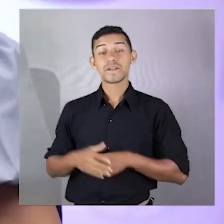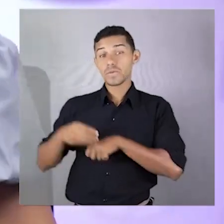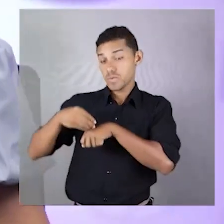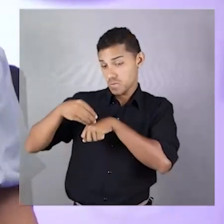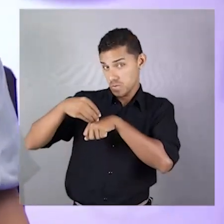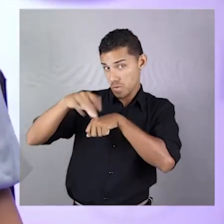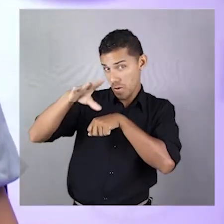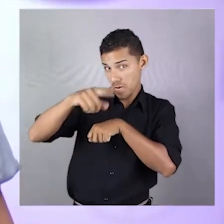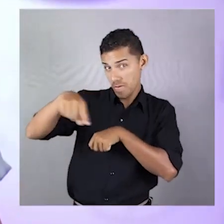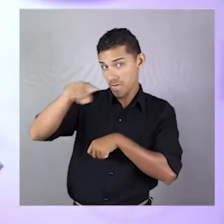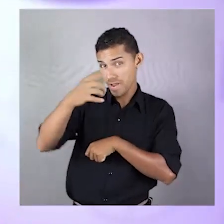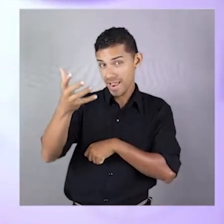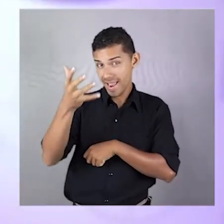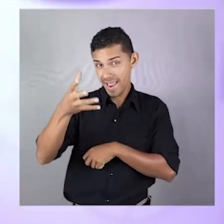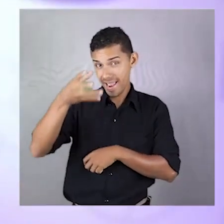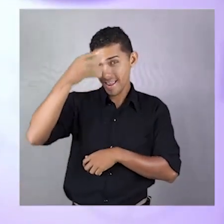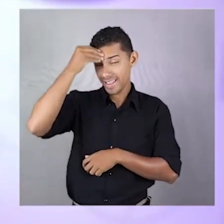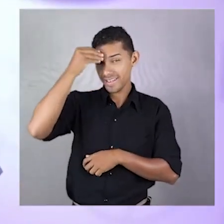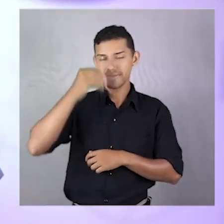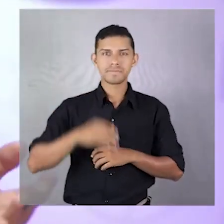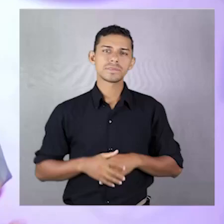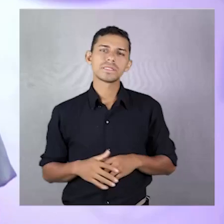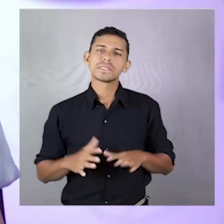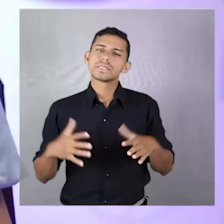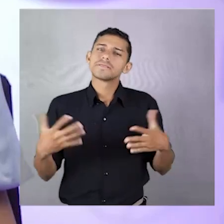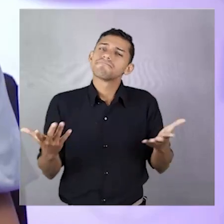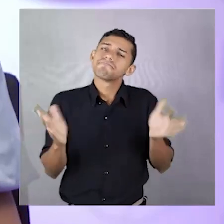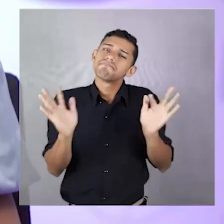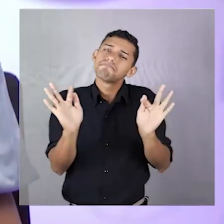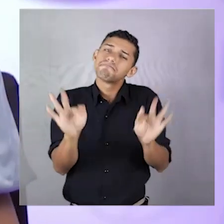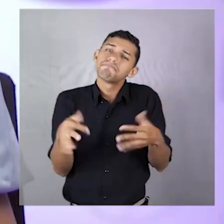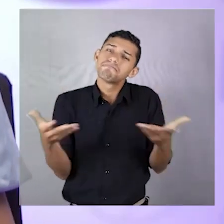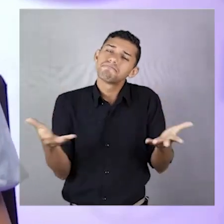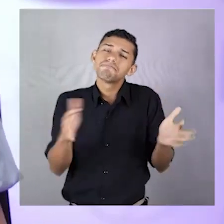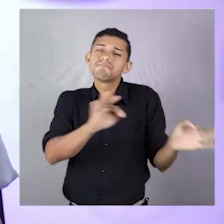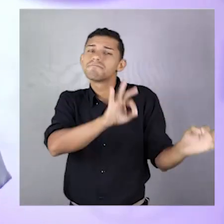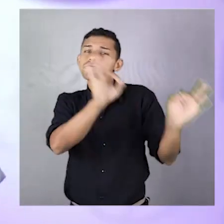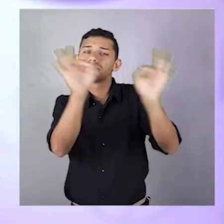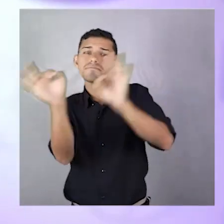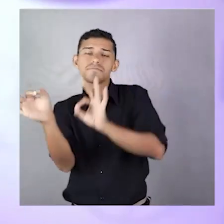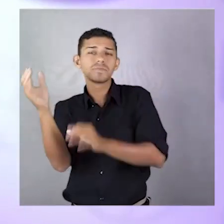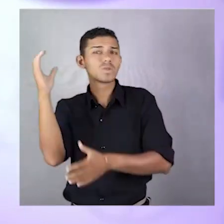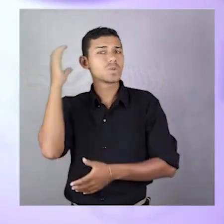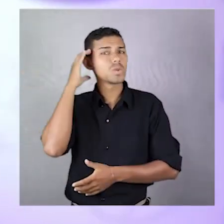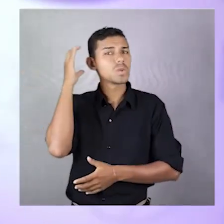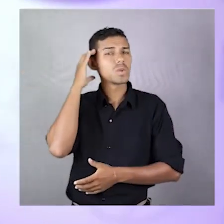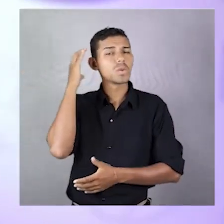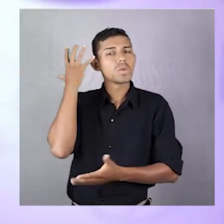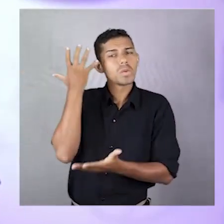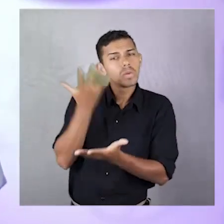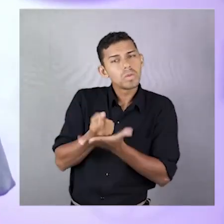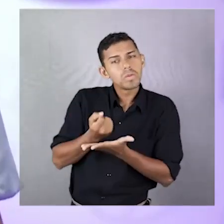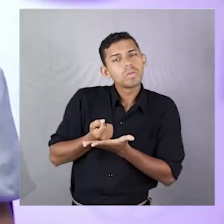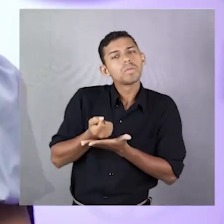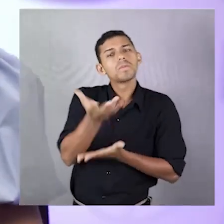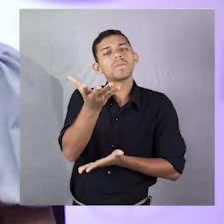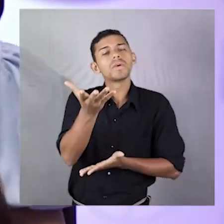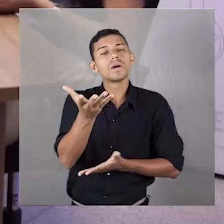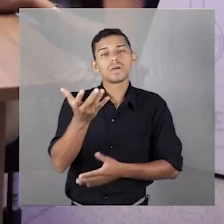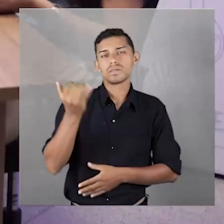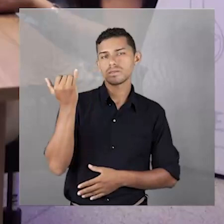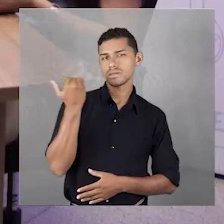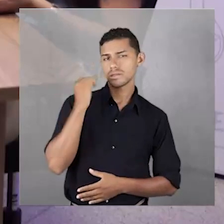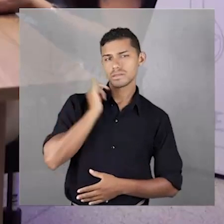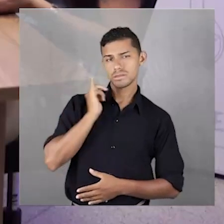aí, pessoal. Pega quem quer, né? Pessoal, chegamos ao final de mais um episódio do podcast Papo de Recreio, né? Queria agradecer